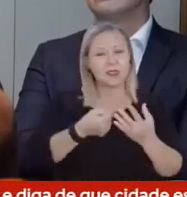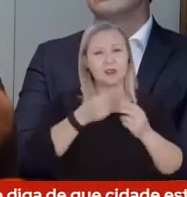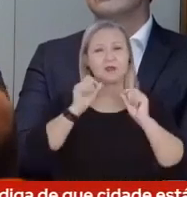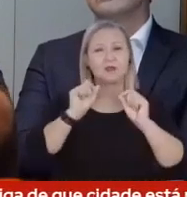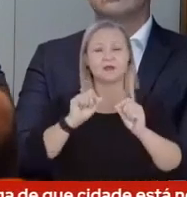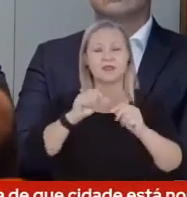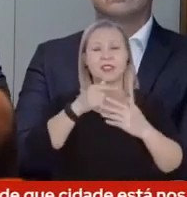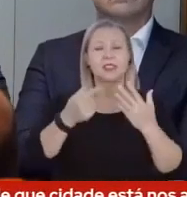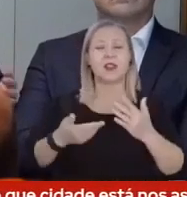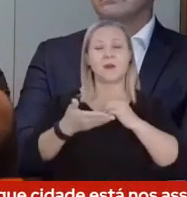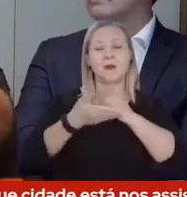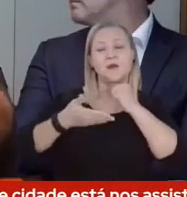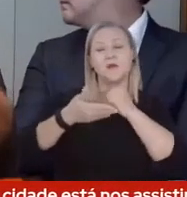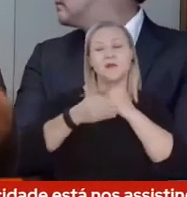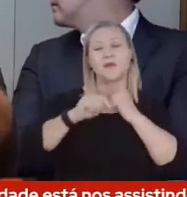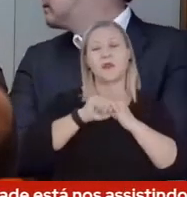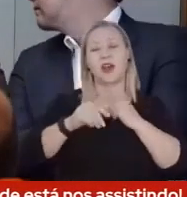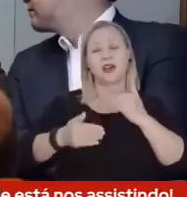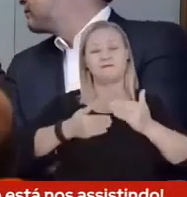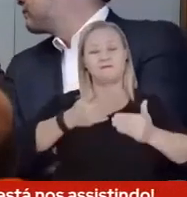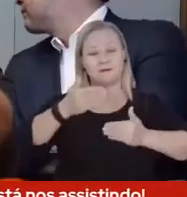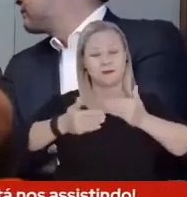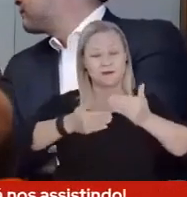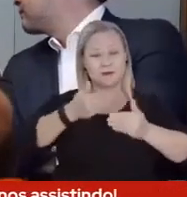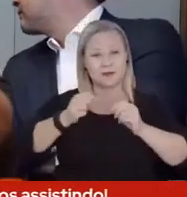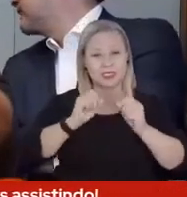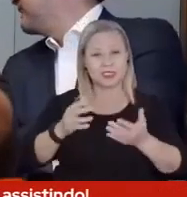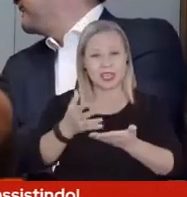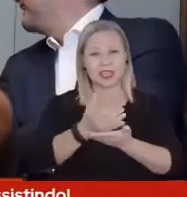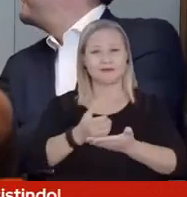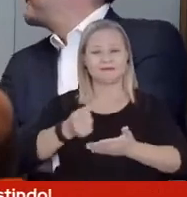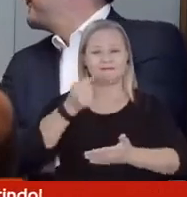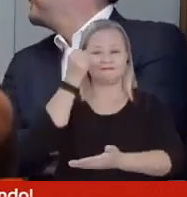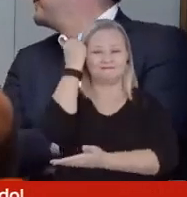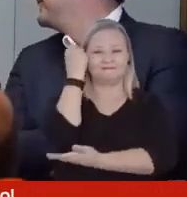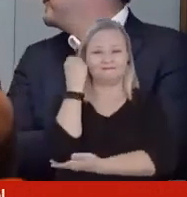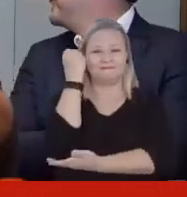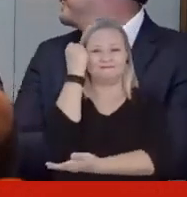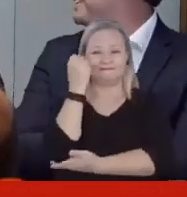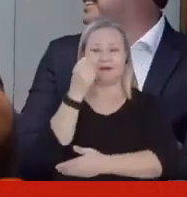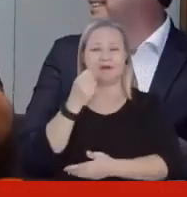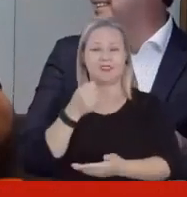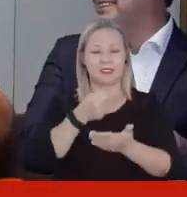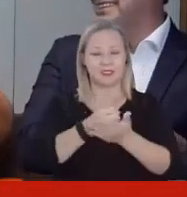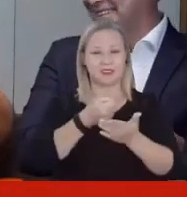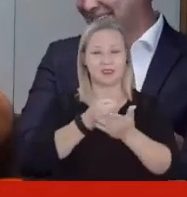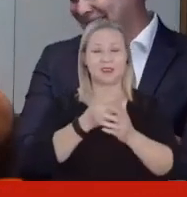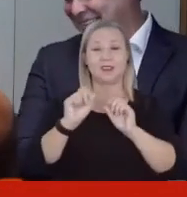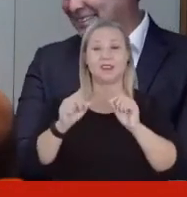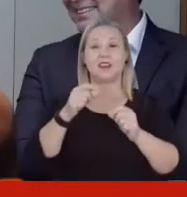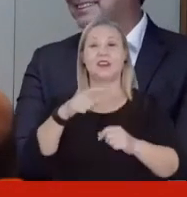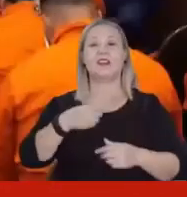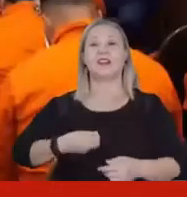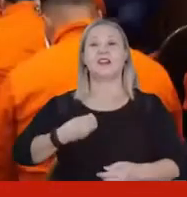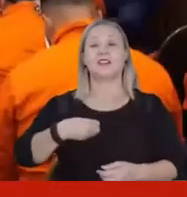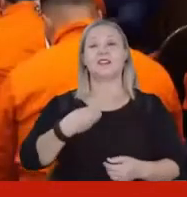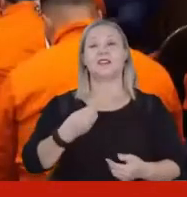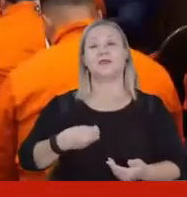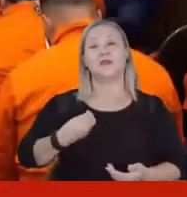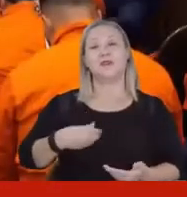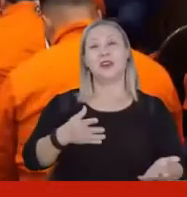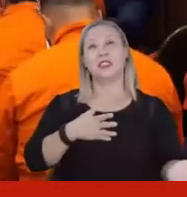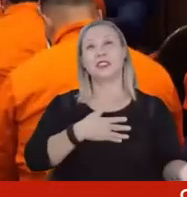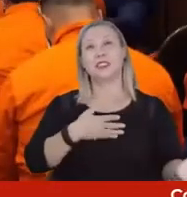nesse processo de resistência que nós estamos vivendo desde, eu diria, que desde